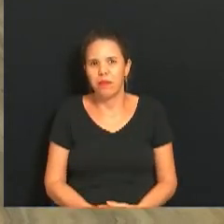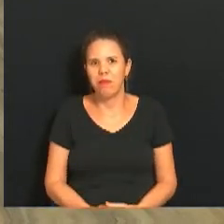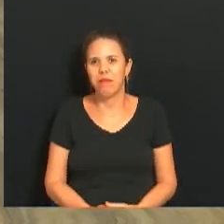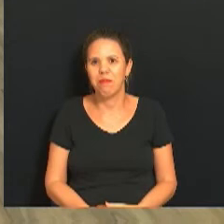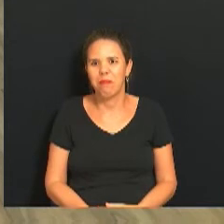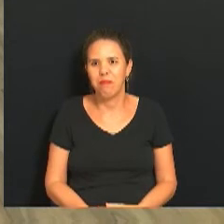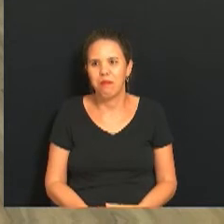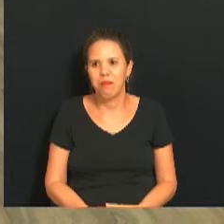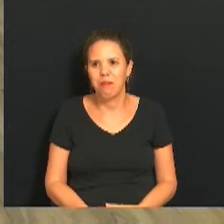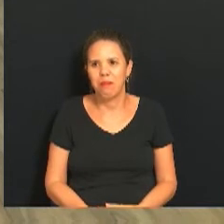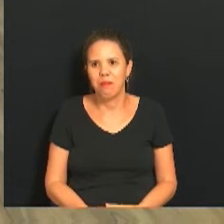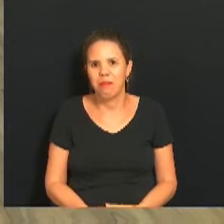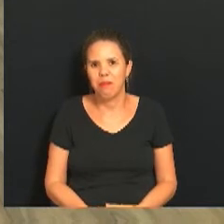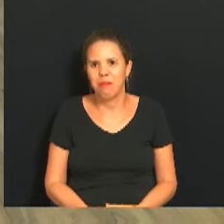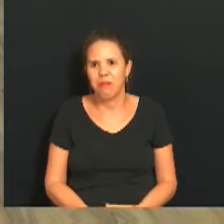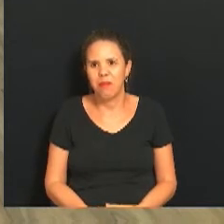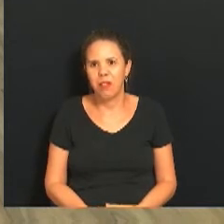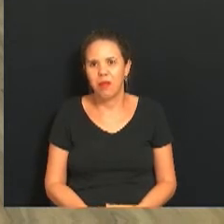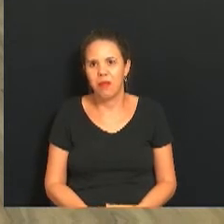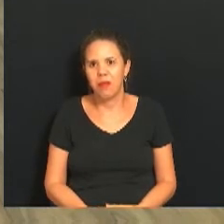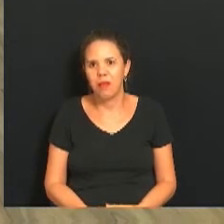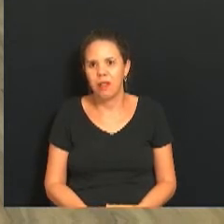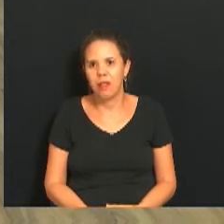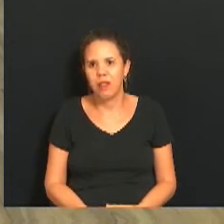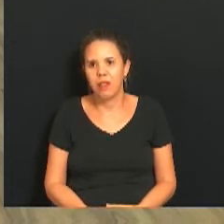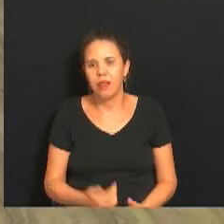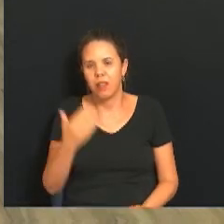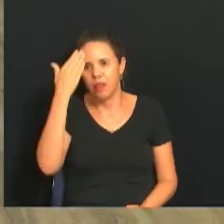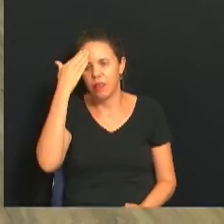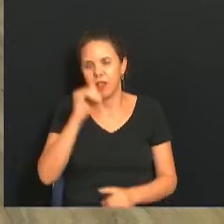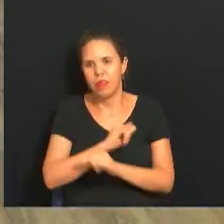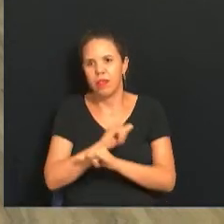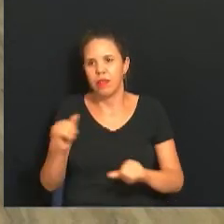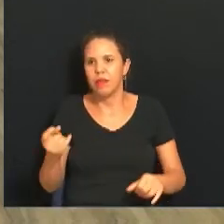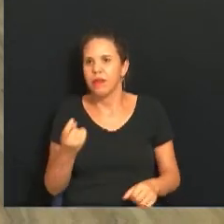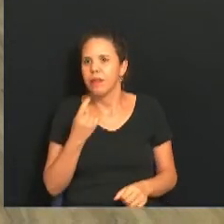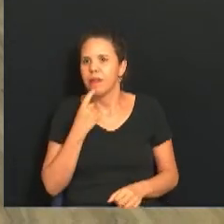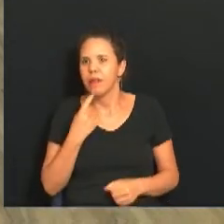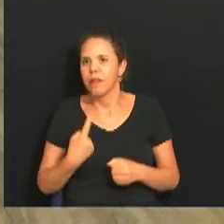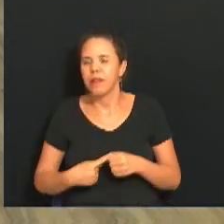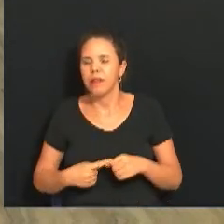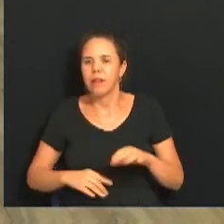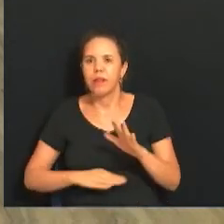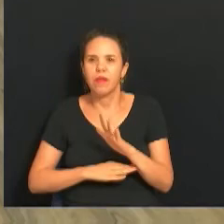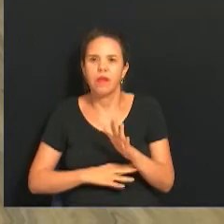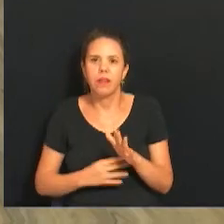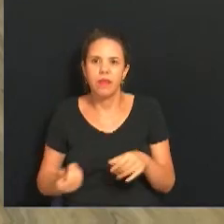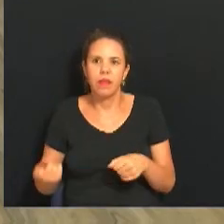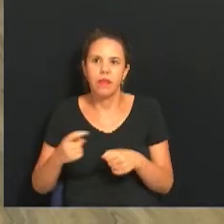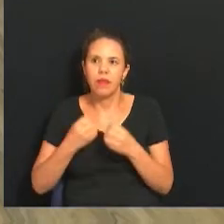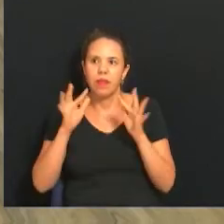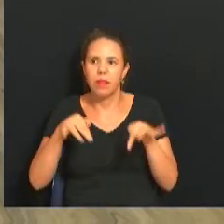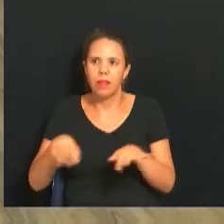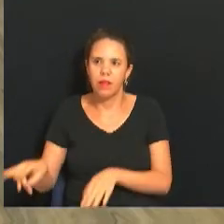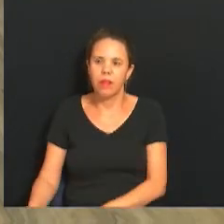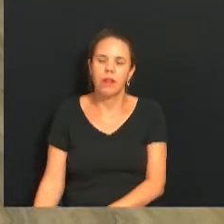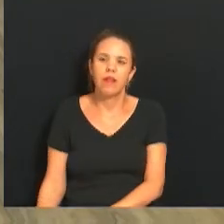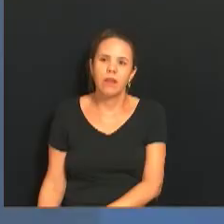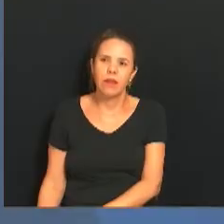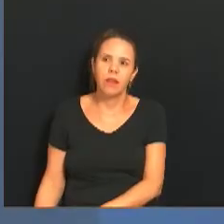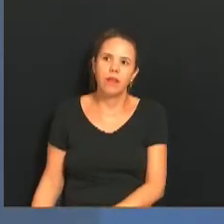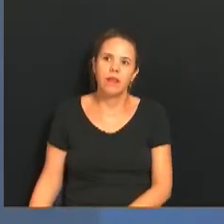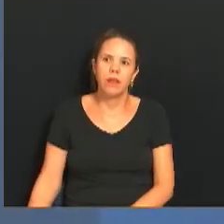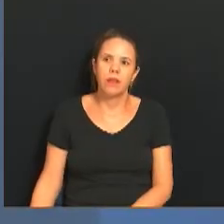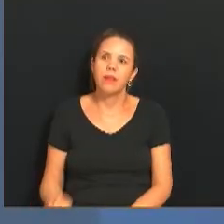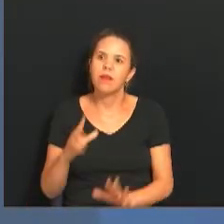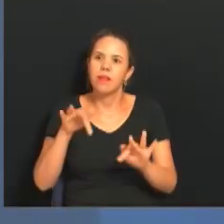Então, Mirna Abreu, muito obrigado pelas notícias da Metrópole de Campinas, do Legislativo e ótimo fim de semana. Para você também, um bom